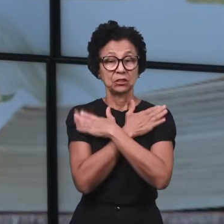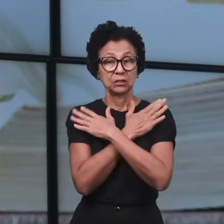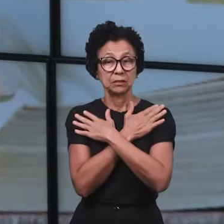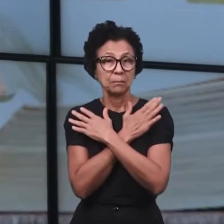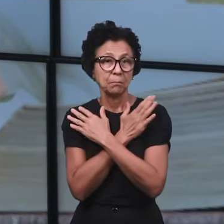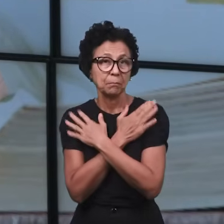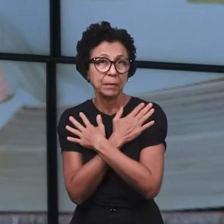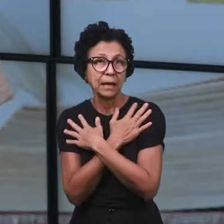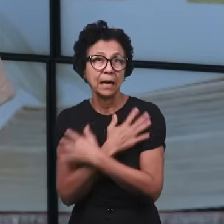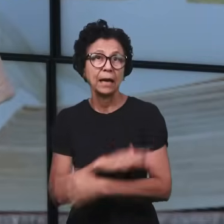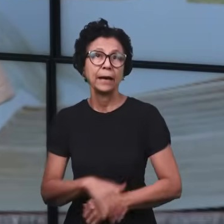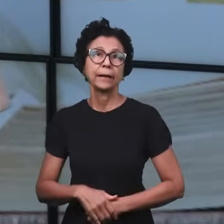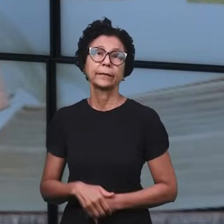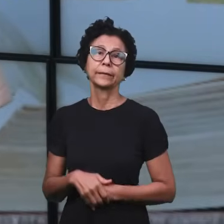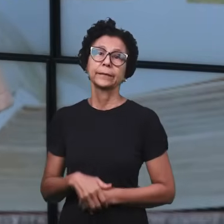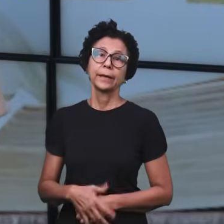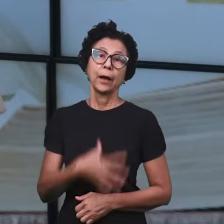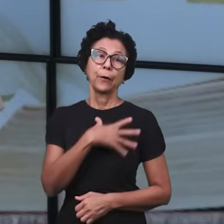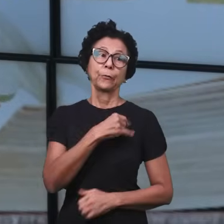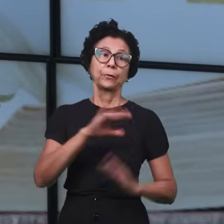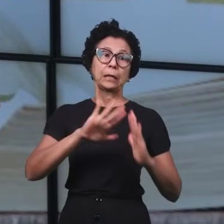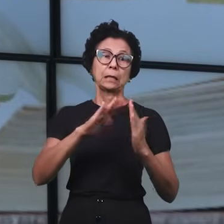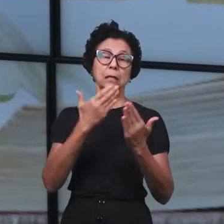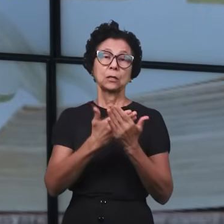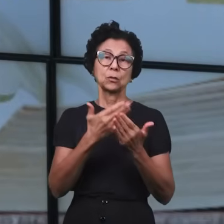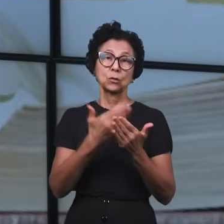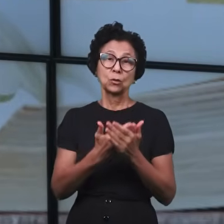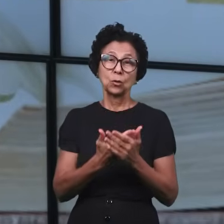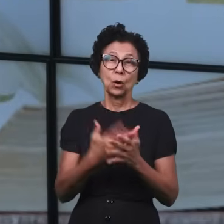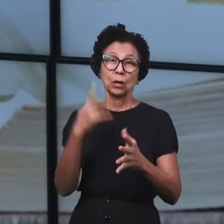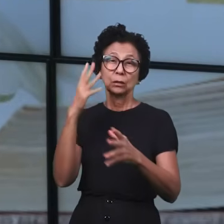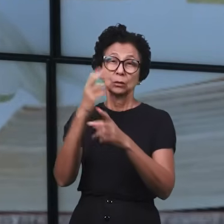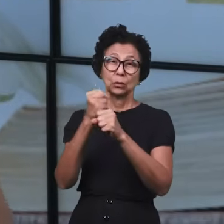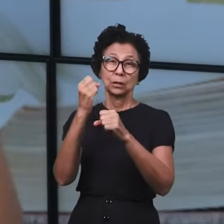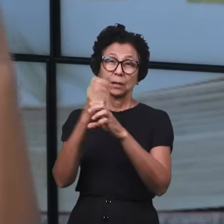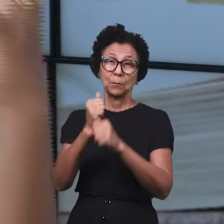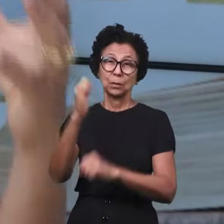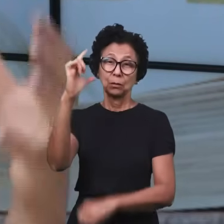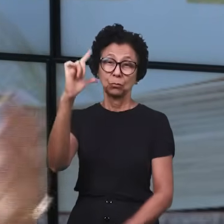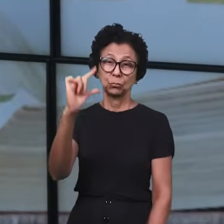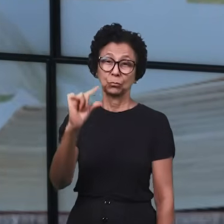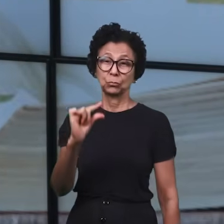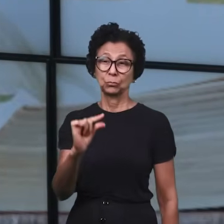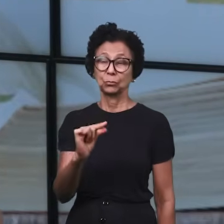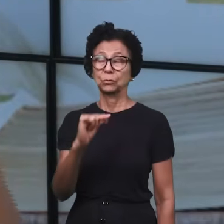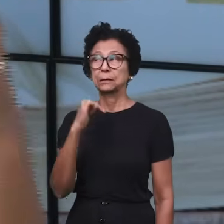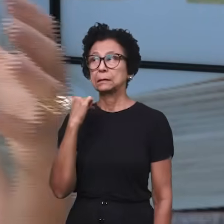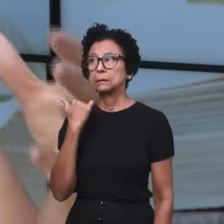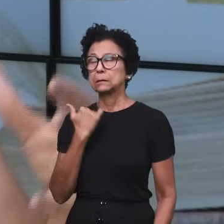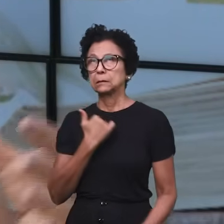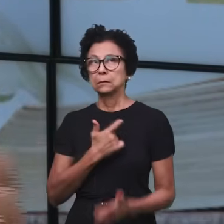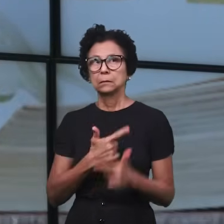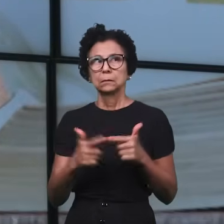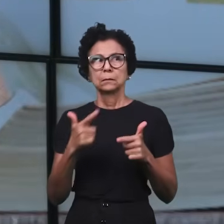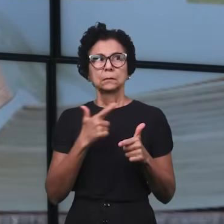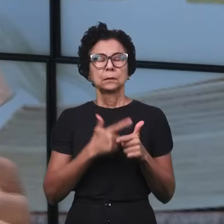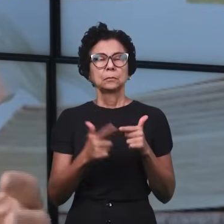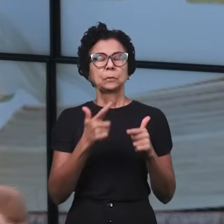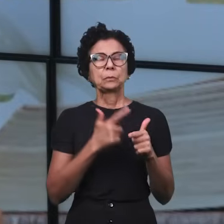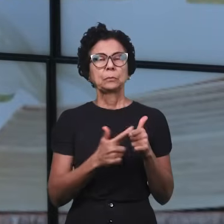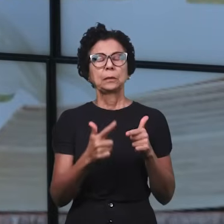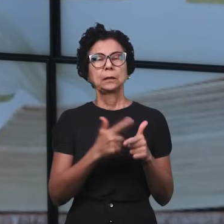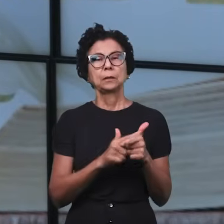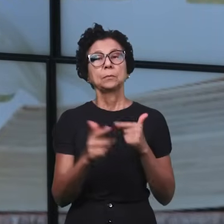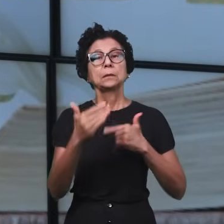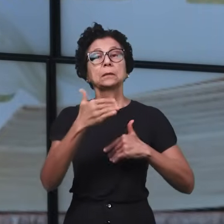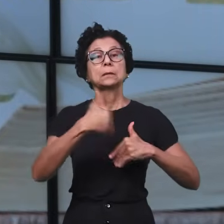às vezes um filho que está tirando notas baixas na escola e aquilo vai trazendo todo um problema dentro de